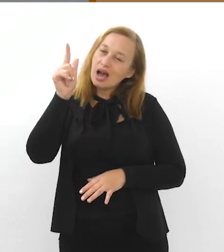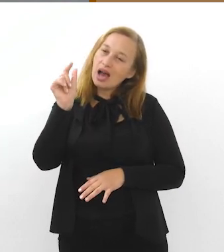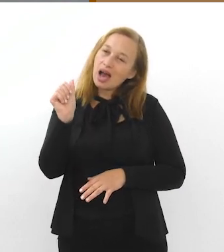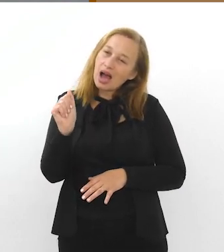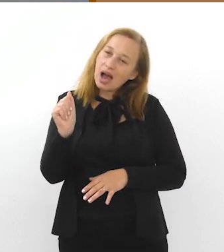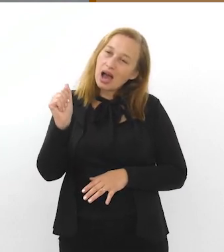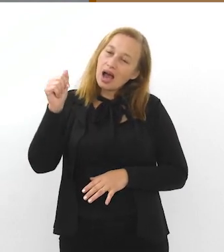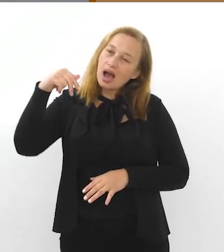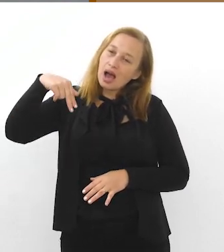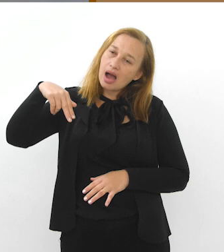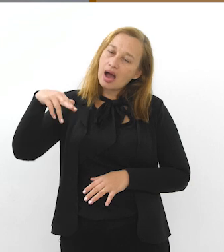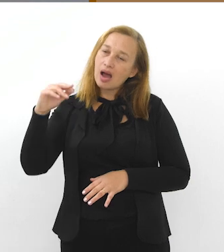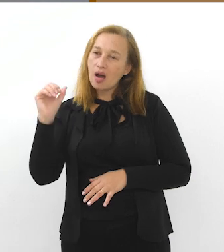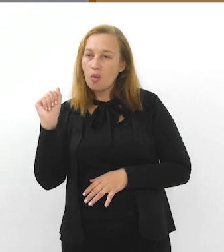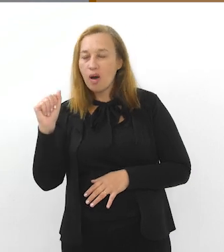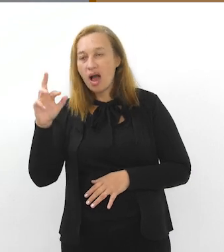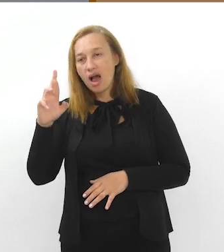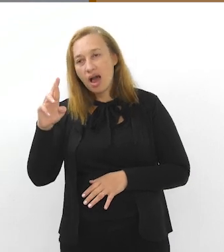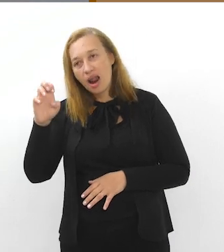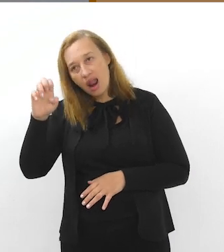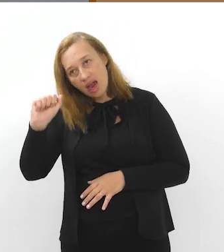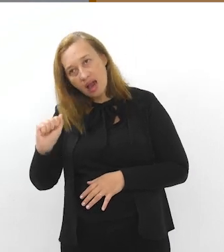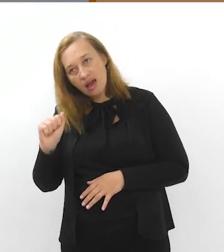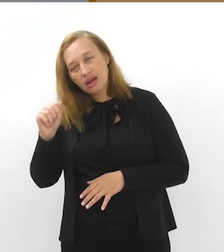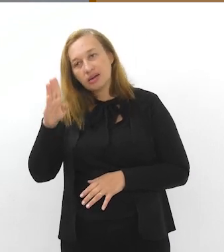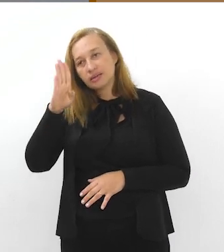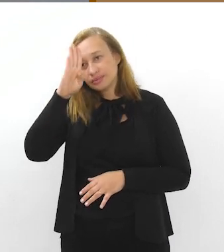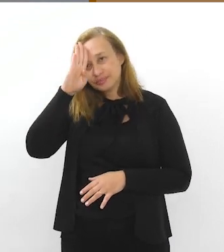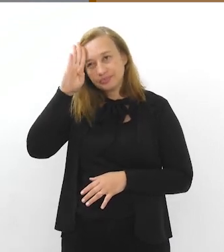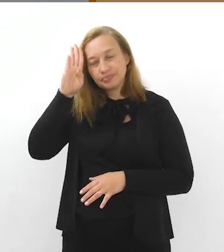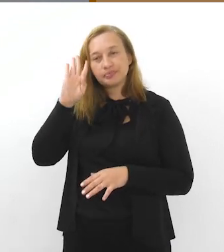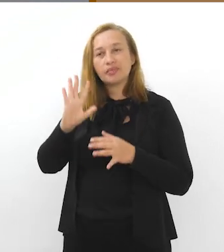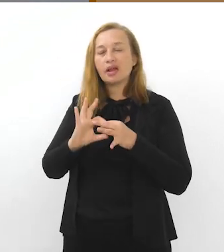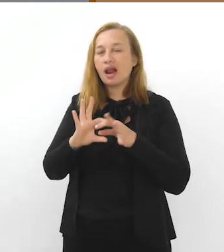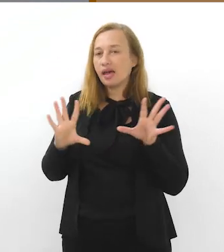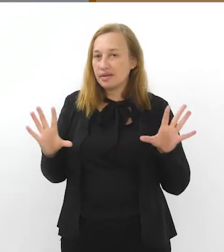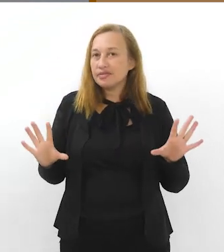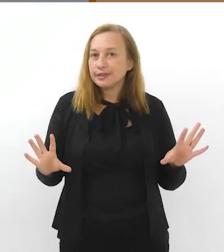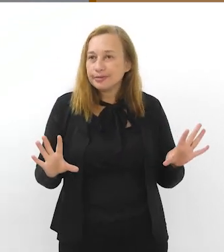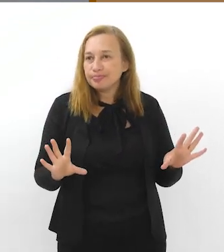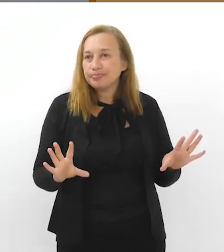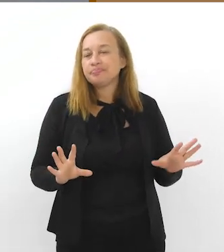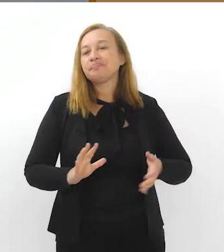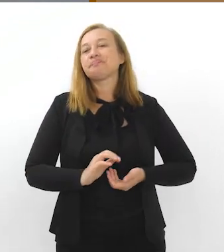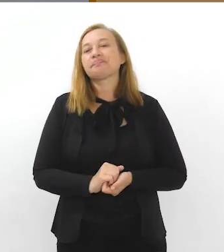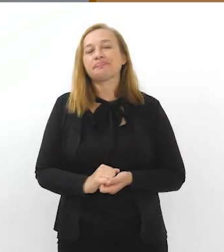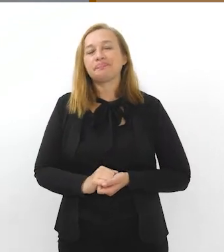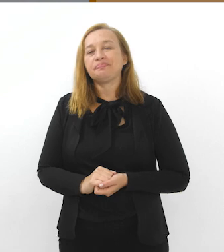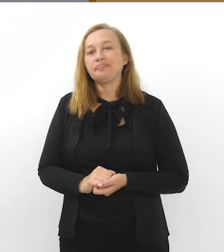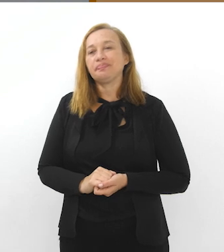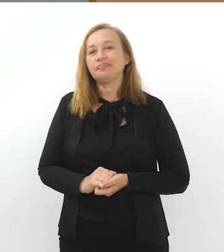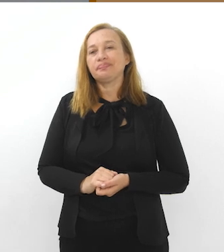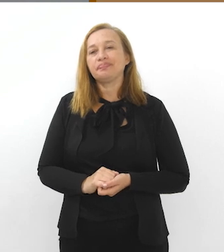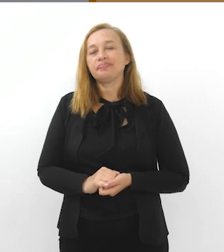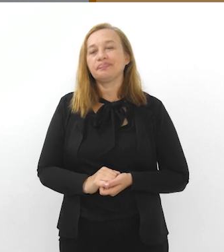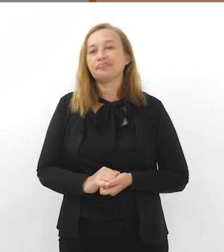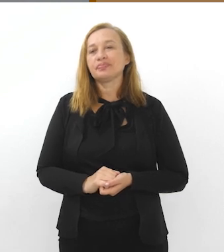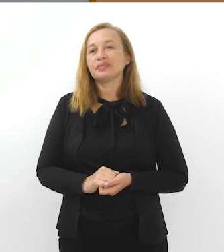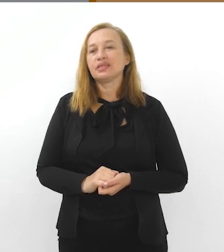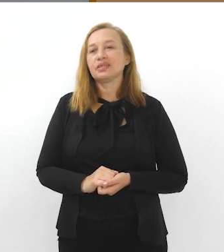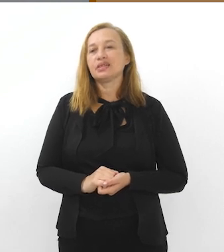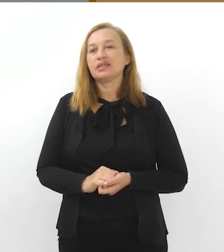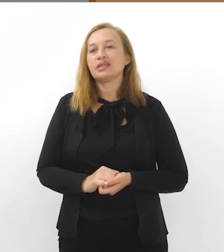a aquarela. É um estilo acadêmico mais livre, assim, mais despojado, né?